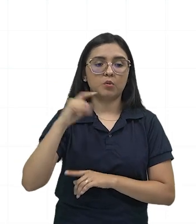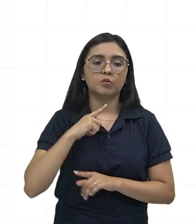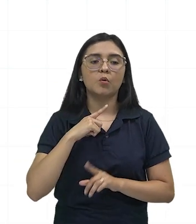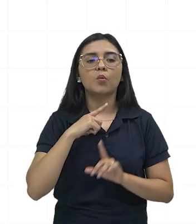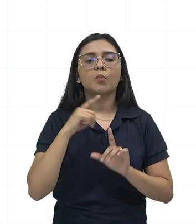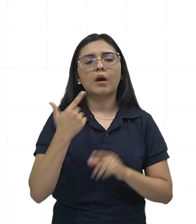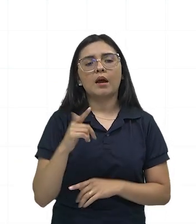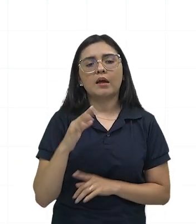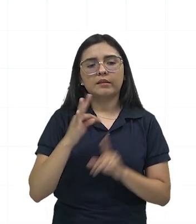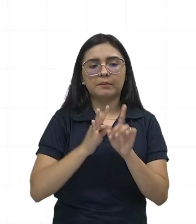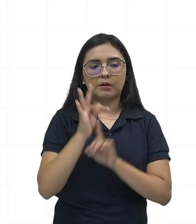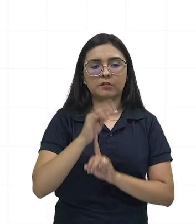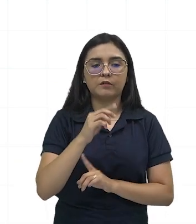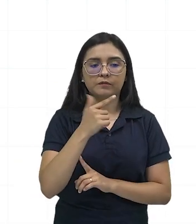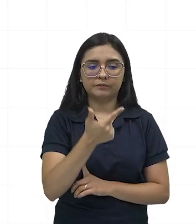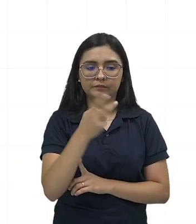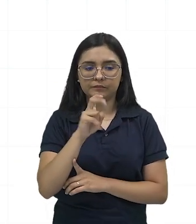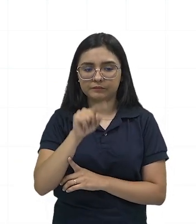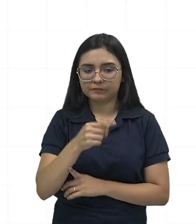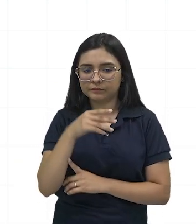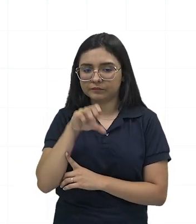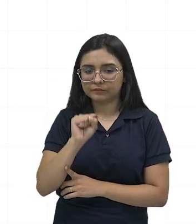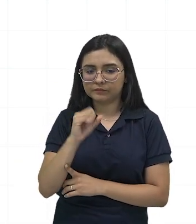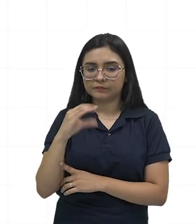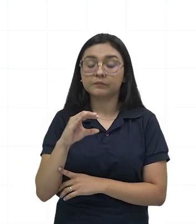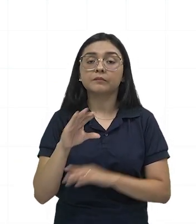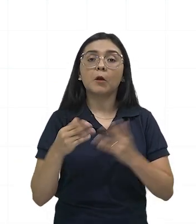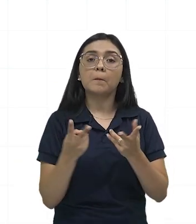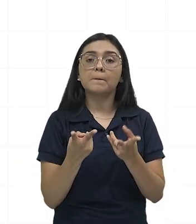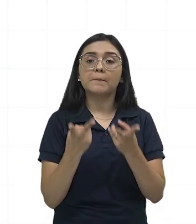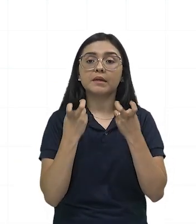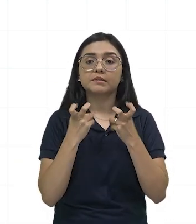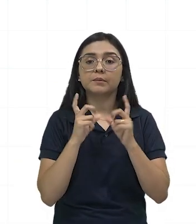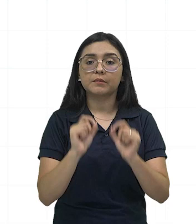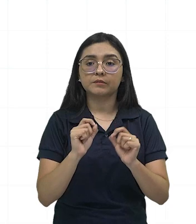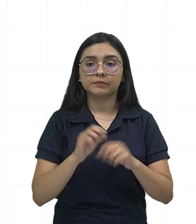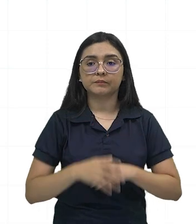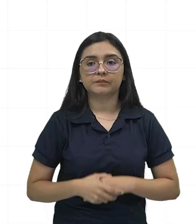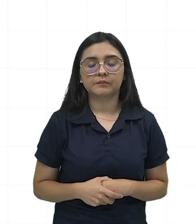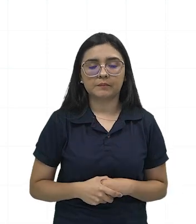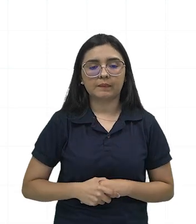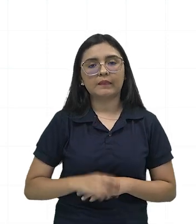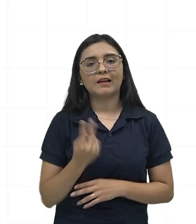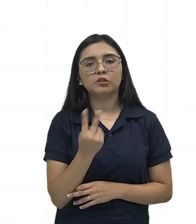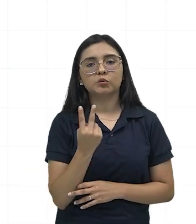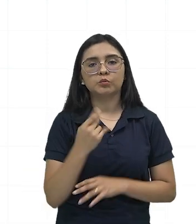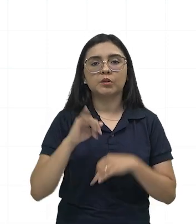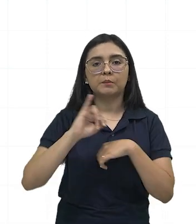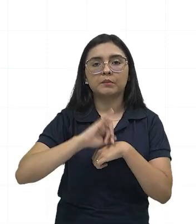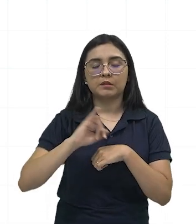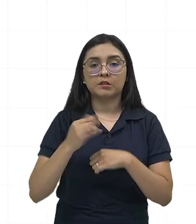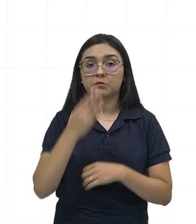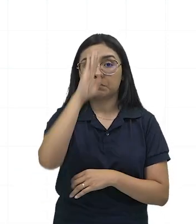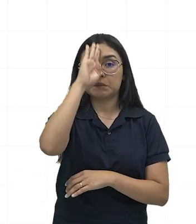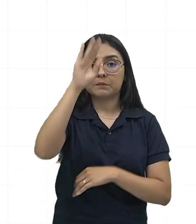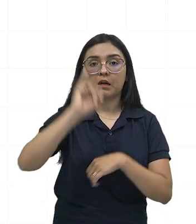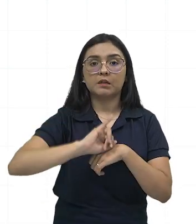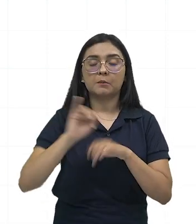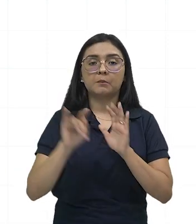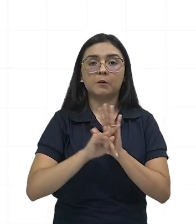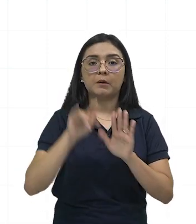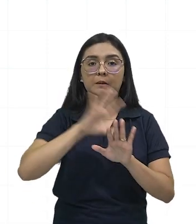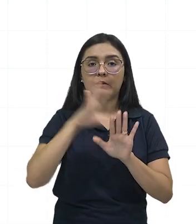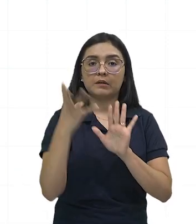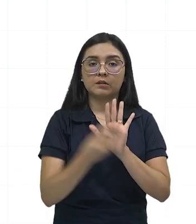25,8 graus Celsius. Certo? Então, percebam aí que as duas principais capitais dentro